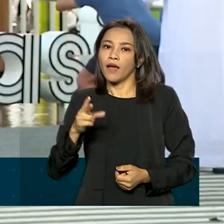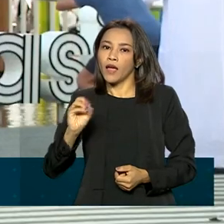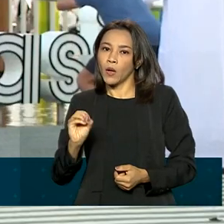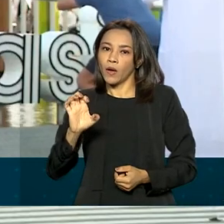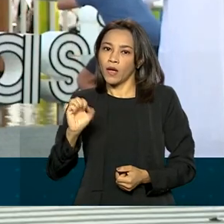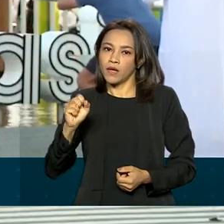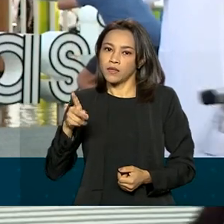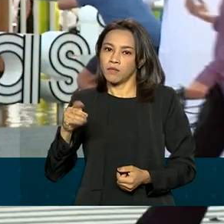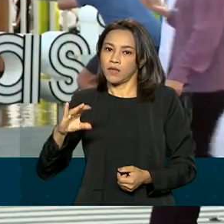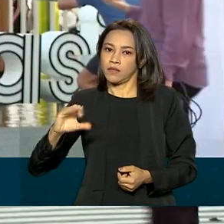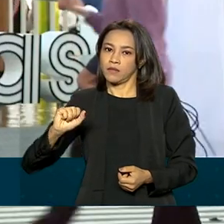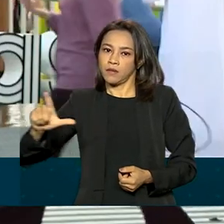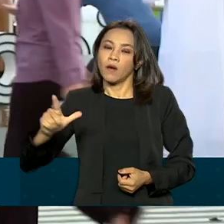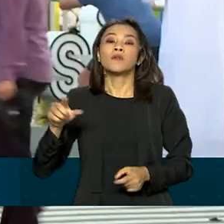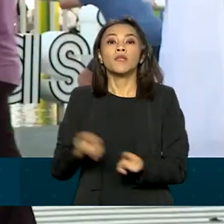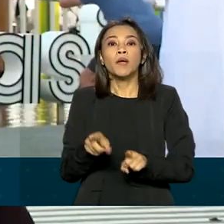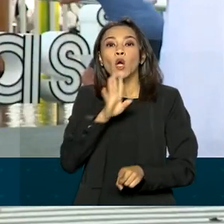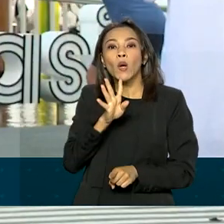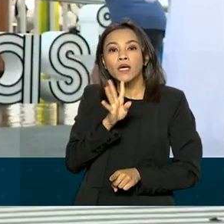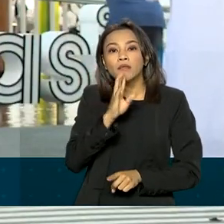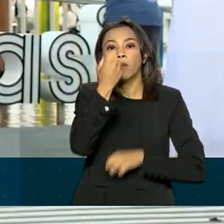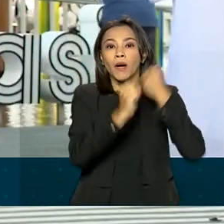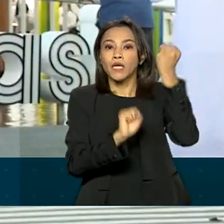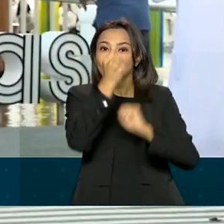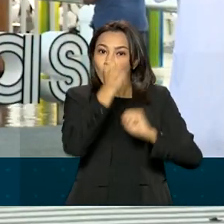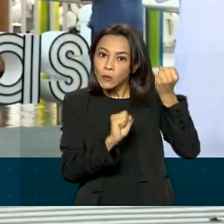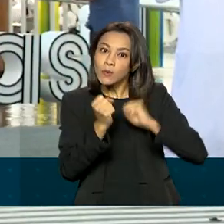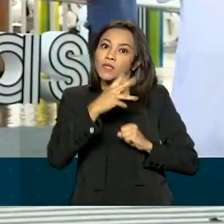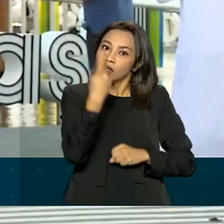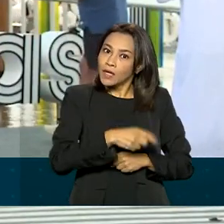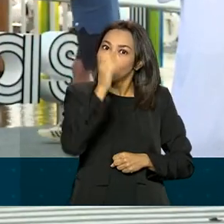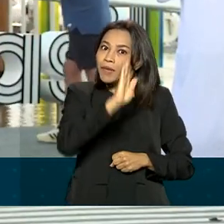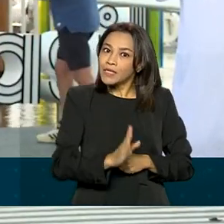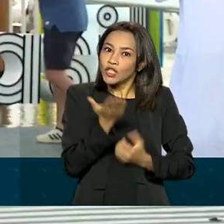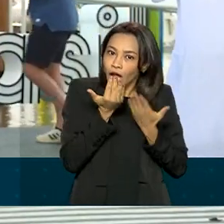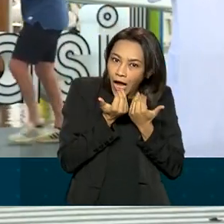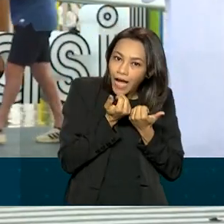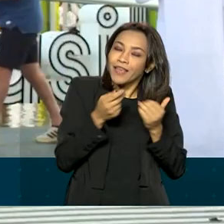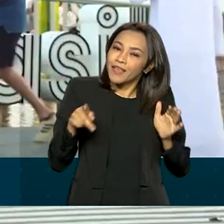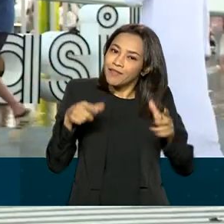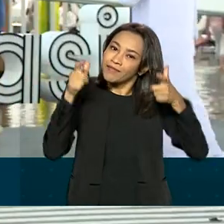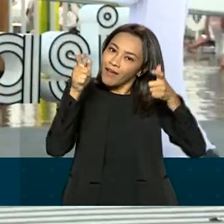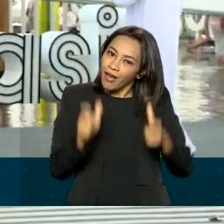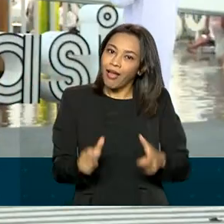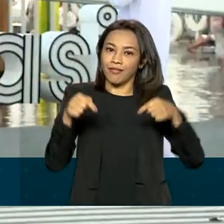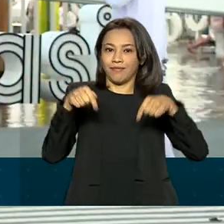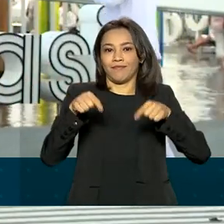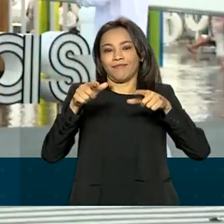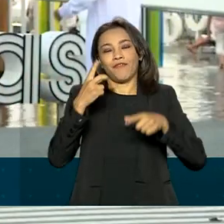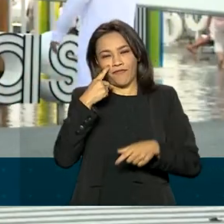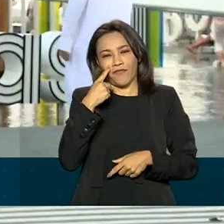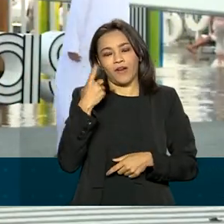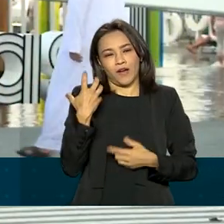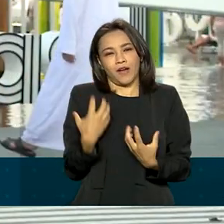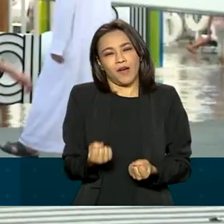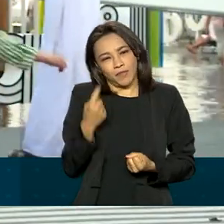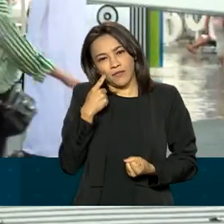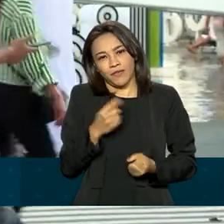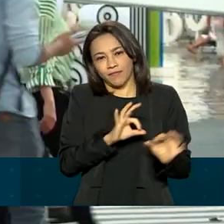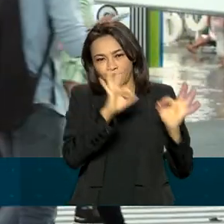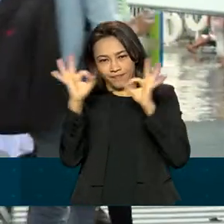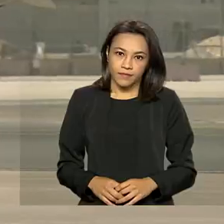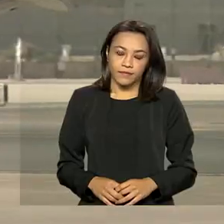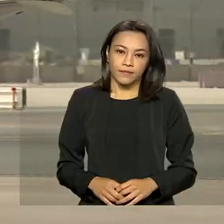as instalações de uma indústria brasileira de alimentos que fica aqui nos Emirados Árabes. Vamos conferir também essa